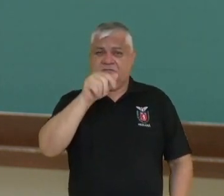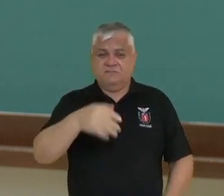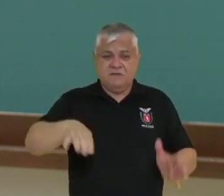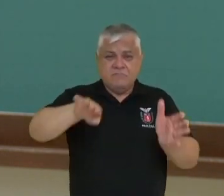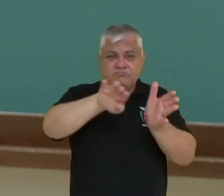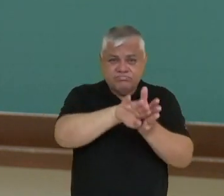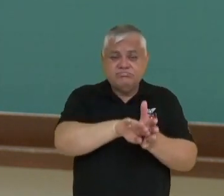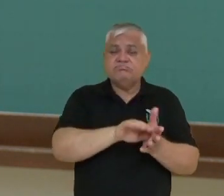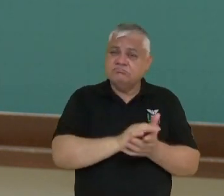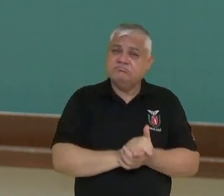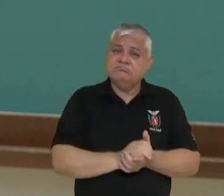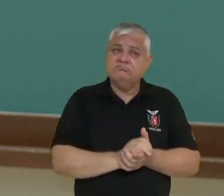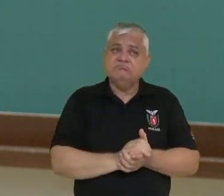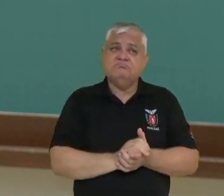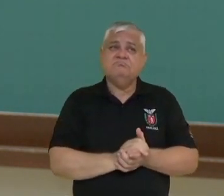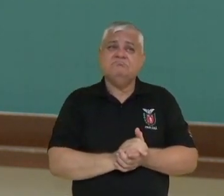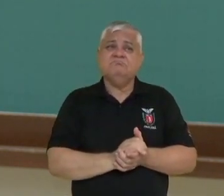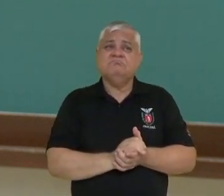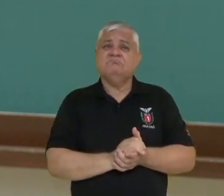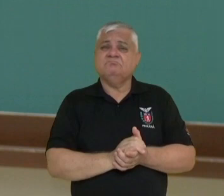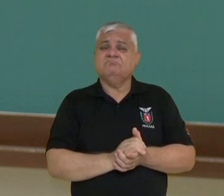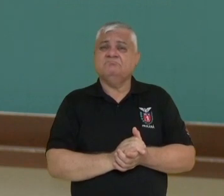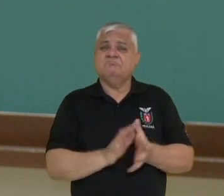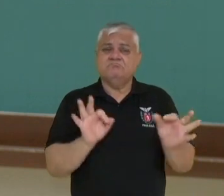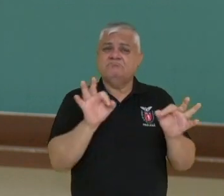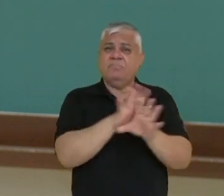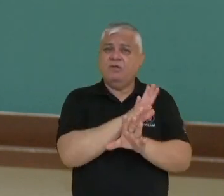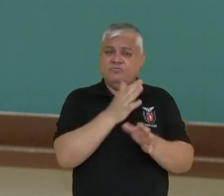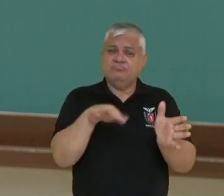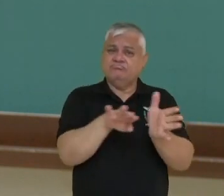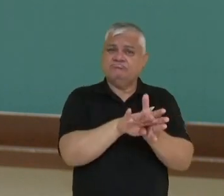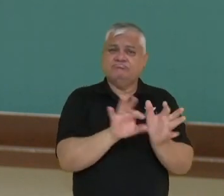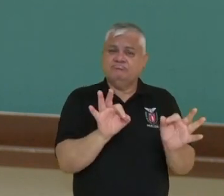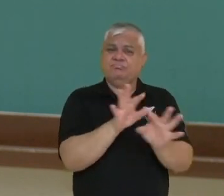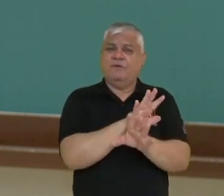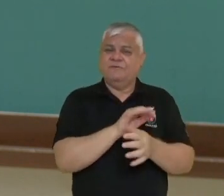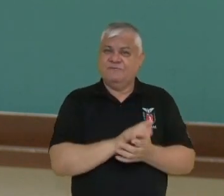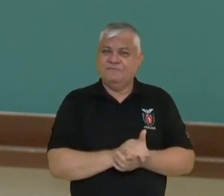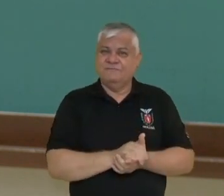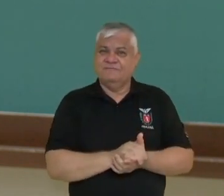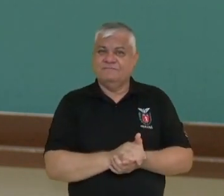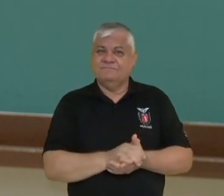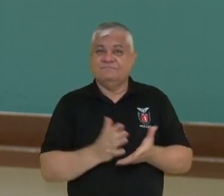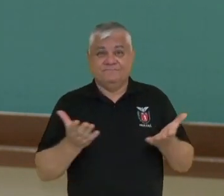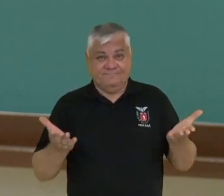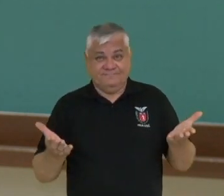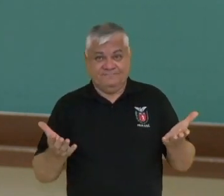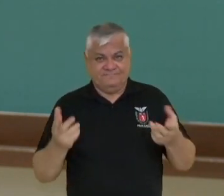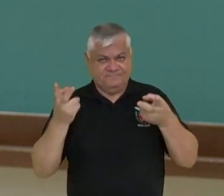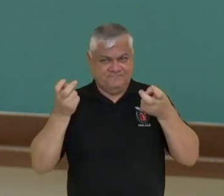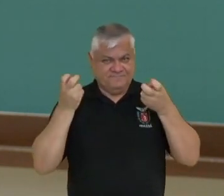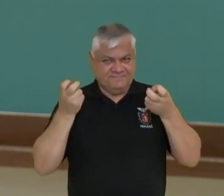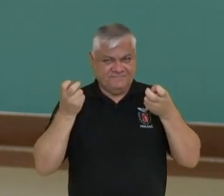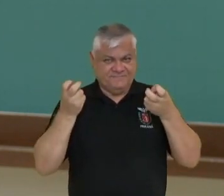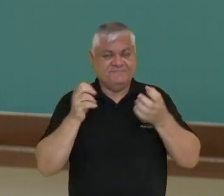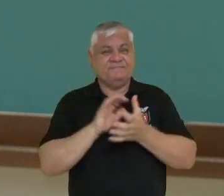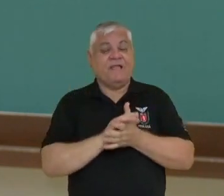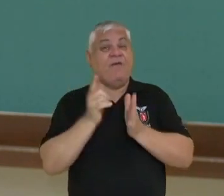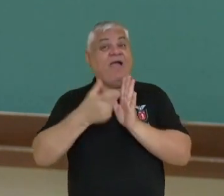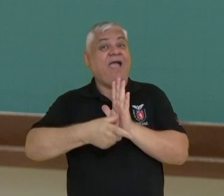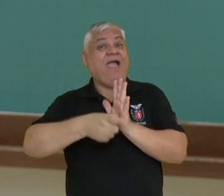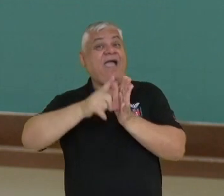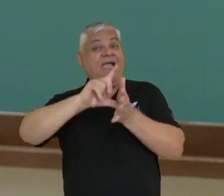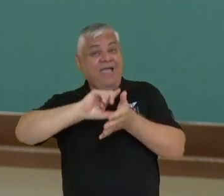o Berto, irmão de Tavinho, já chegara de charrete, né? Então, percebam, antes de